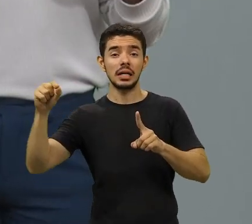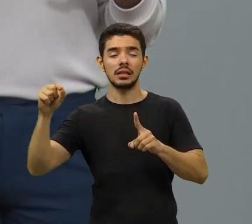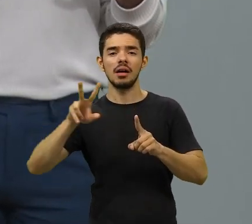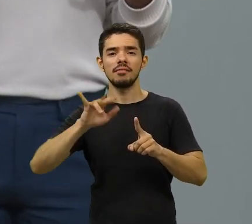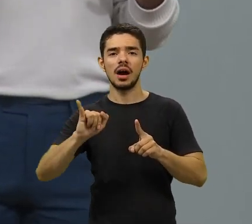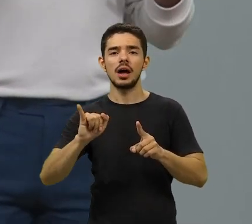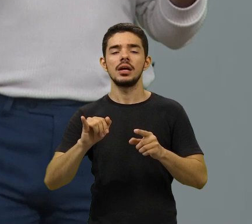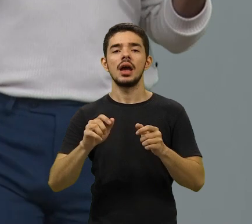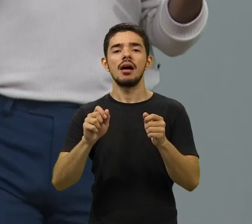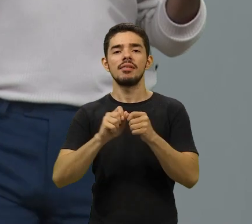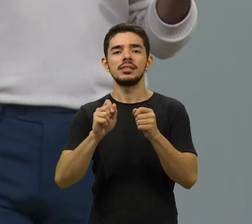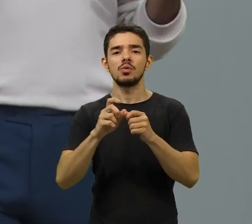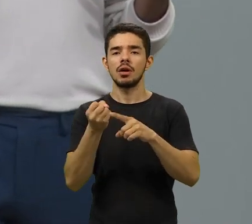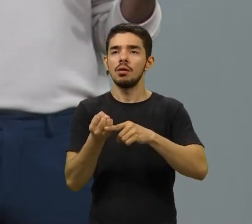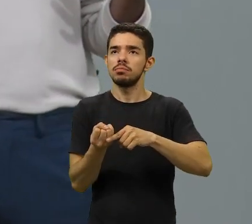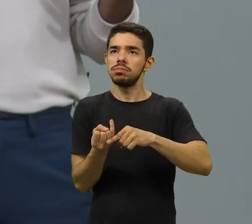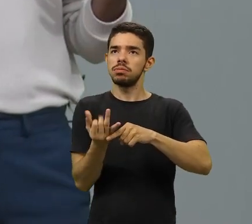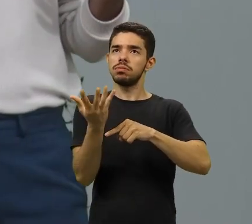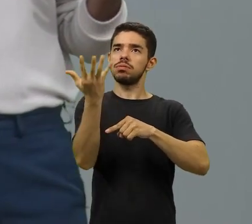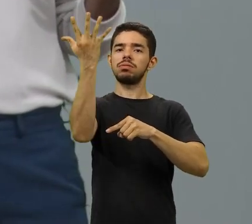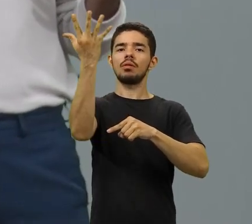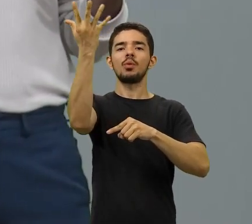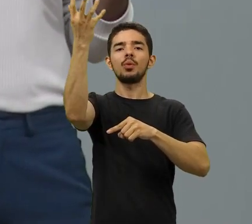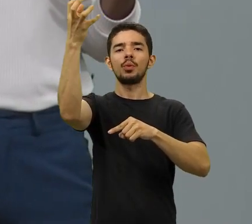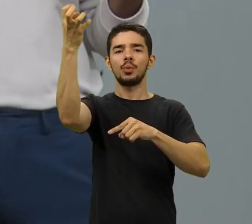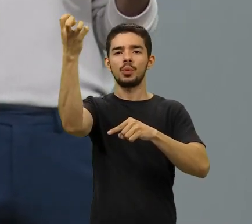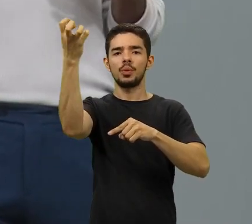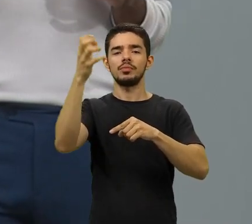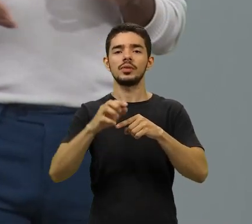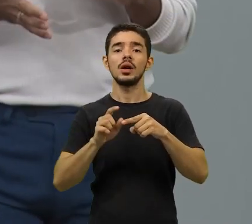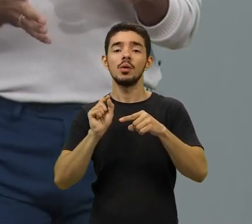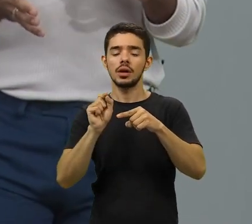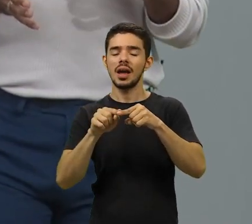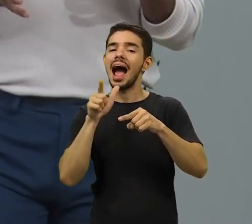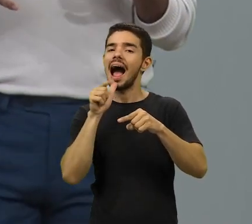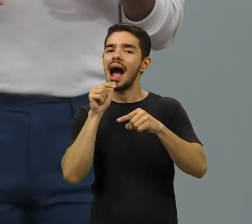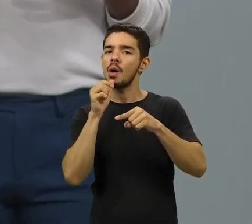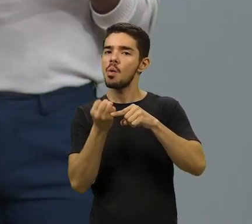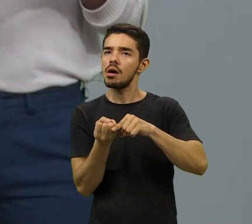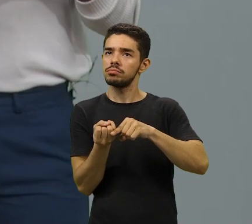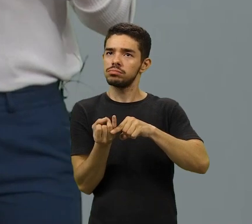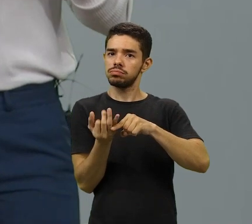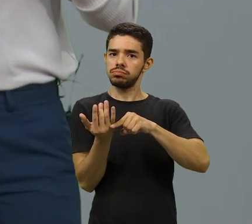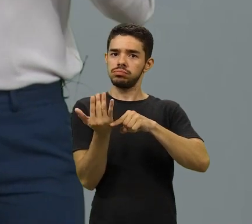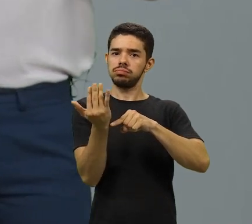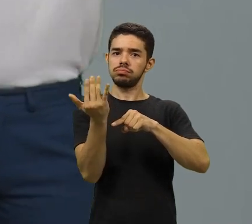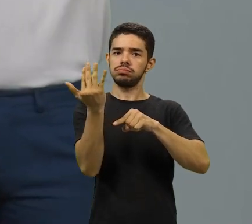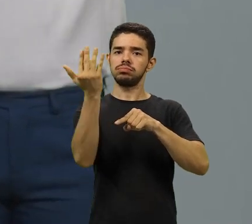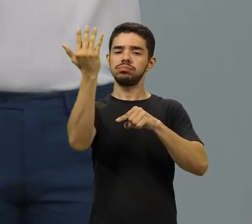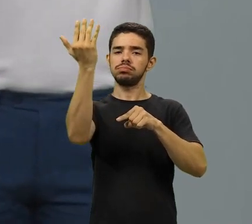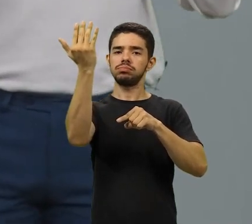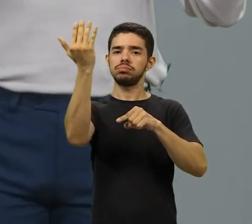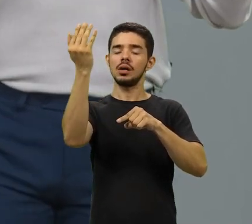processo chamado evapotranspiração. Elas vão liberar água e oxigênio para o meio. Essa água vai